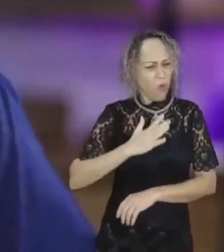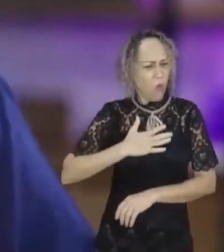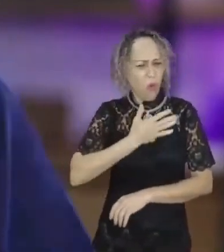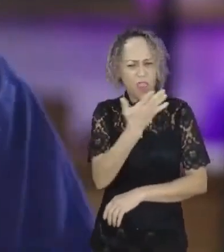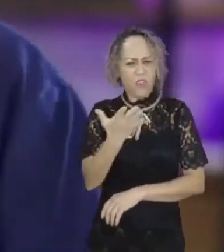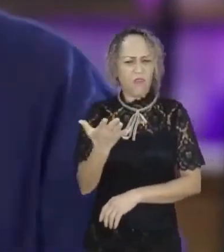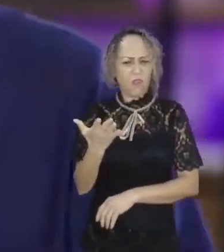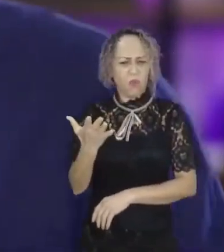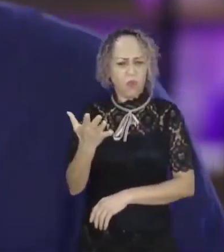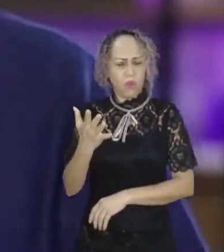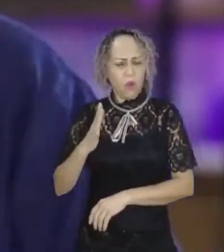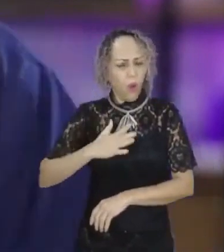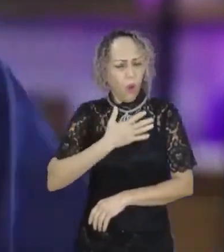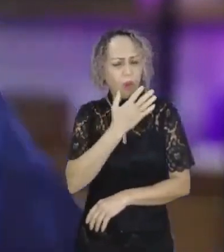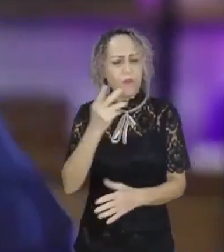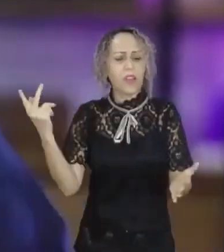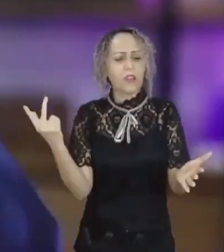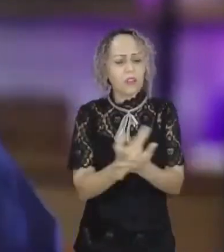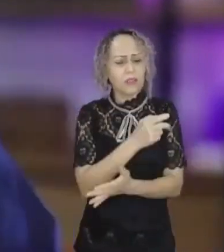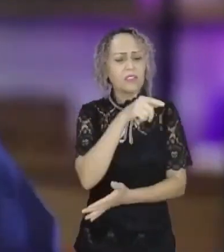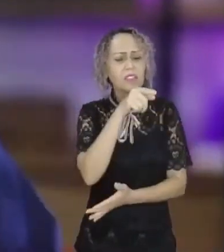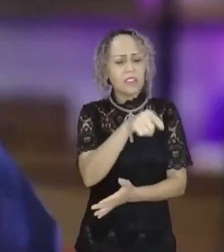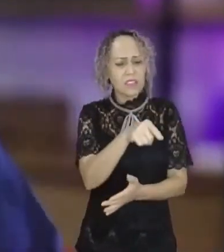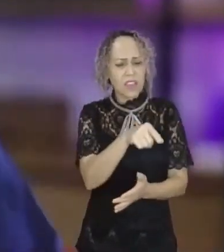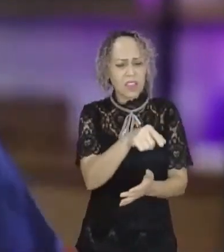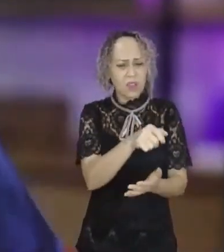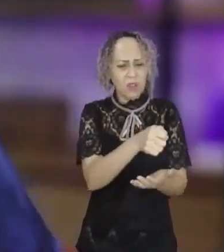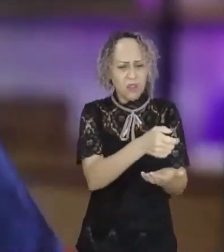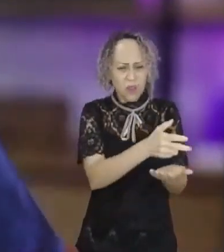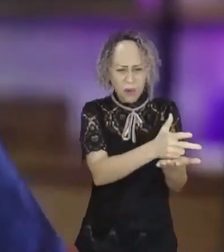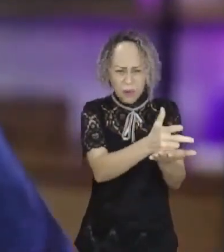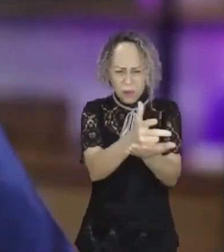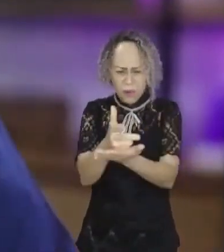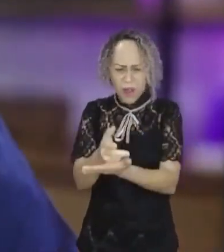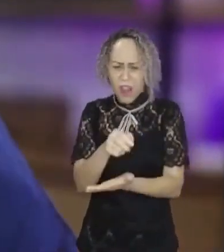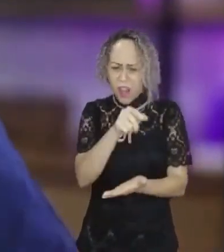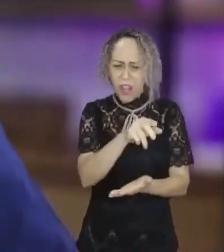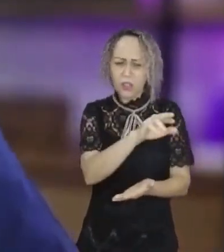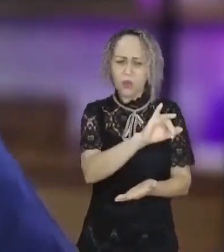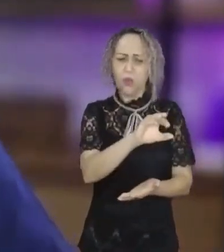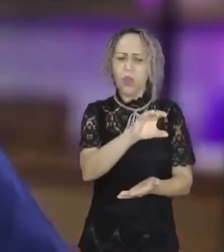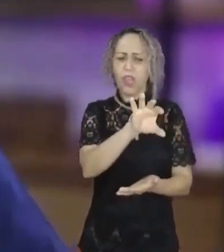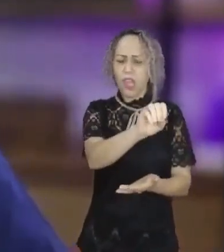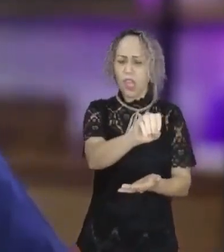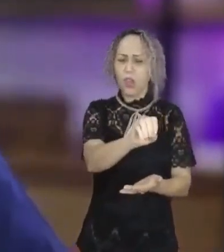Acho abominável. Nesse dia morreu mais gente pela polícia do Rio de Janeiro do que na guerra da Ucrânia.